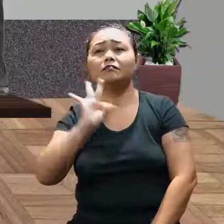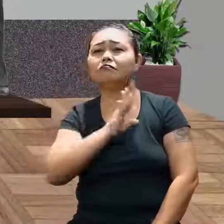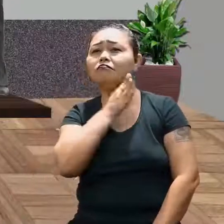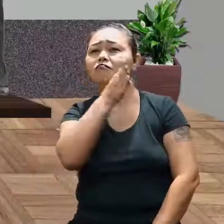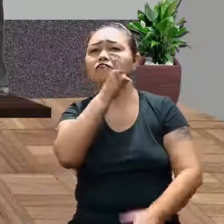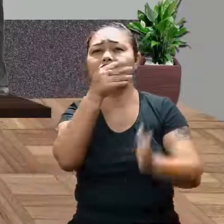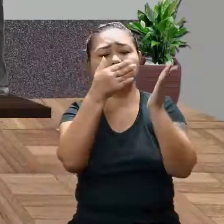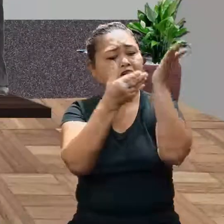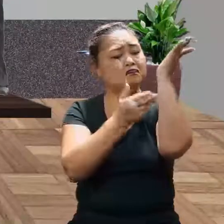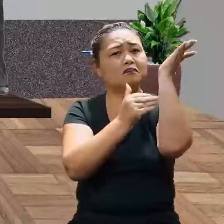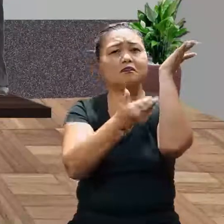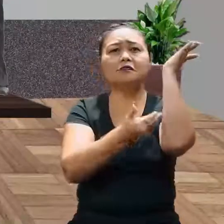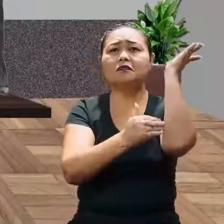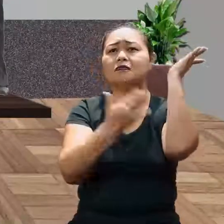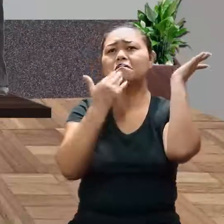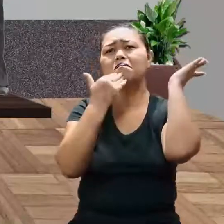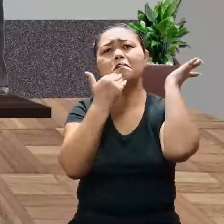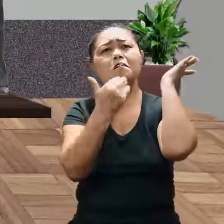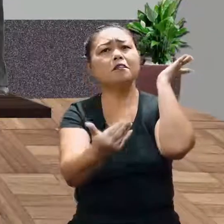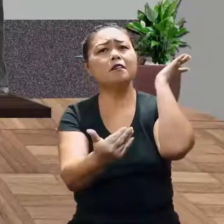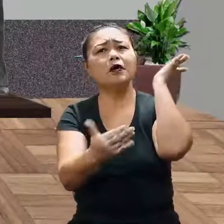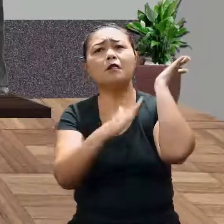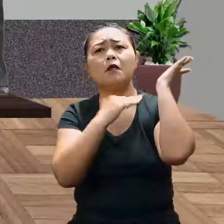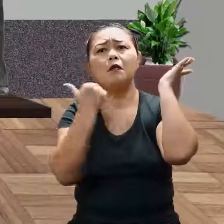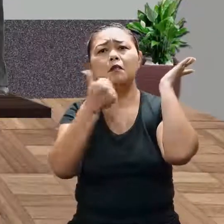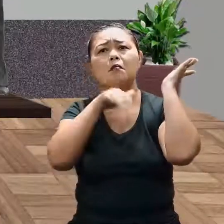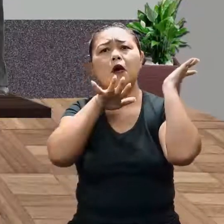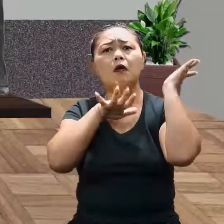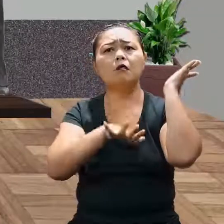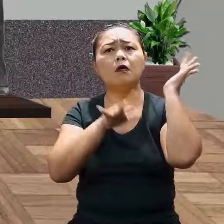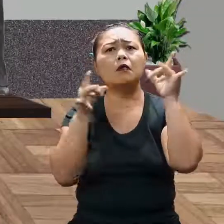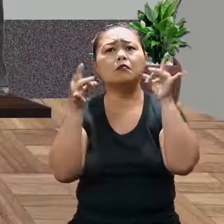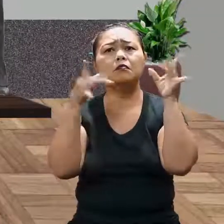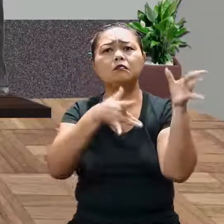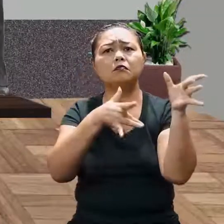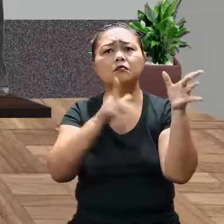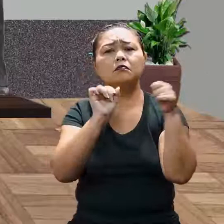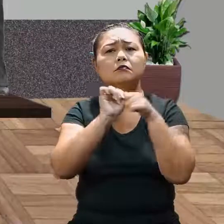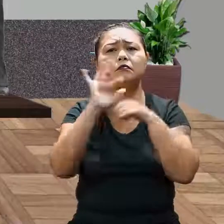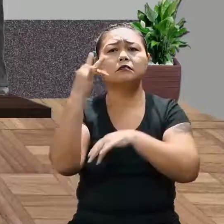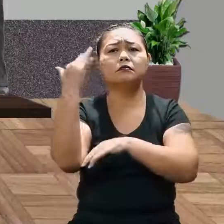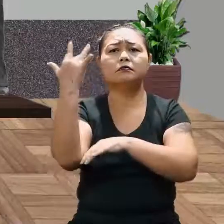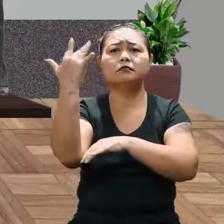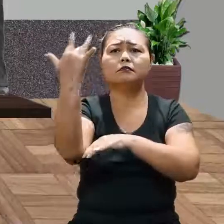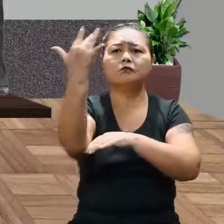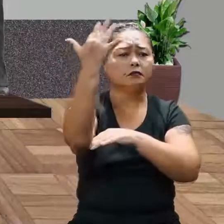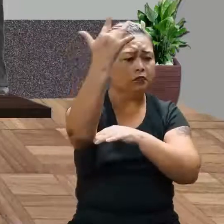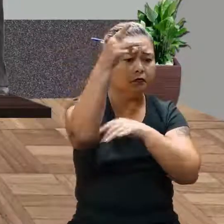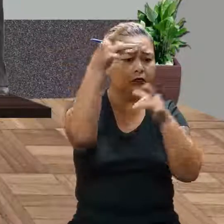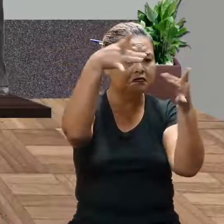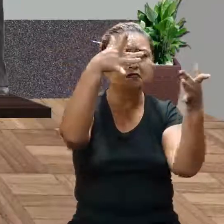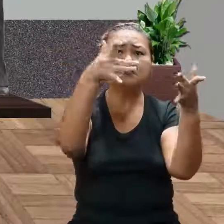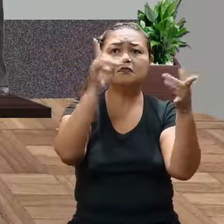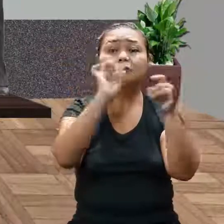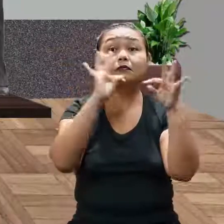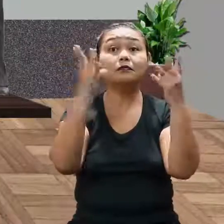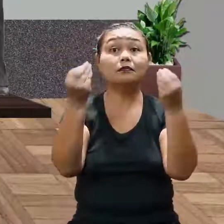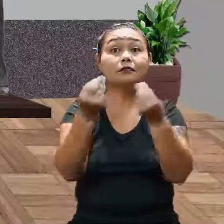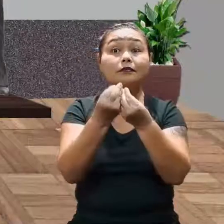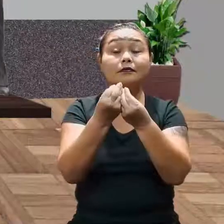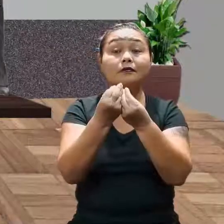seringais da Amazônia. Roosevelt que pediu para morrer aqui, para ser abandonado na floresta. Tudo